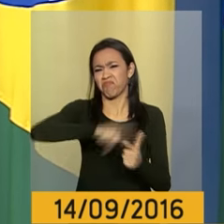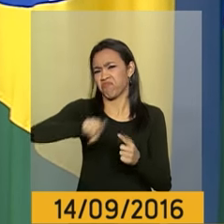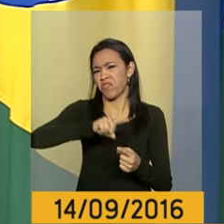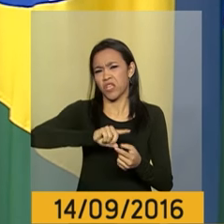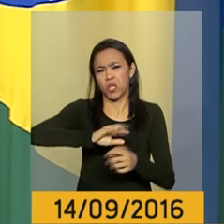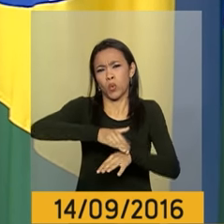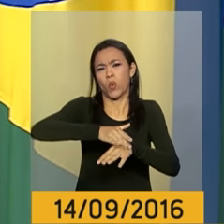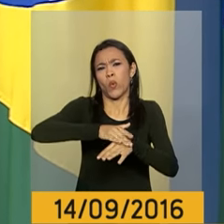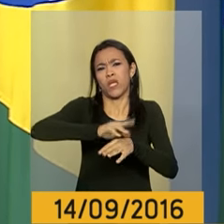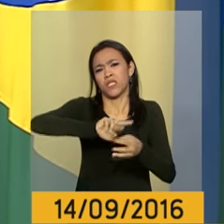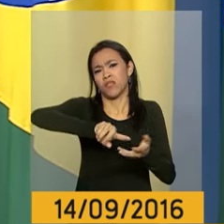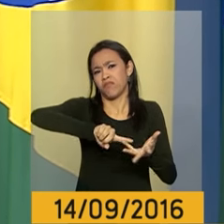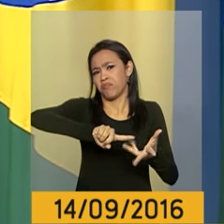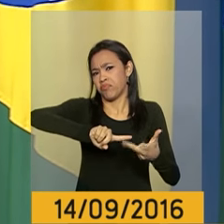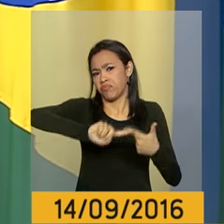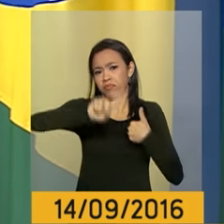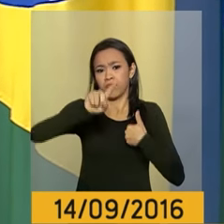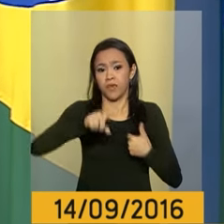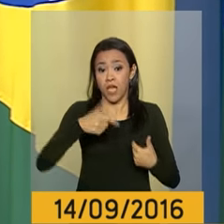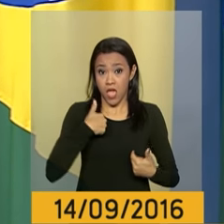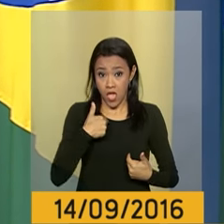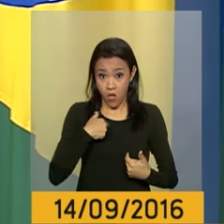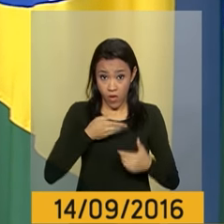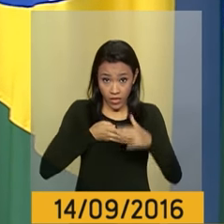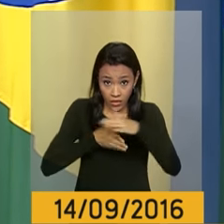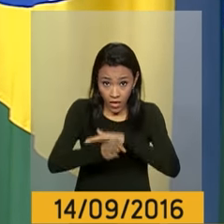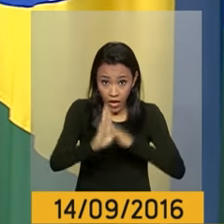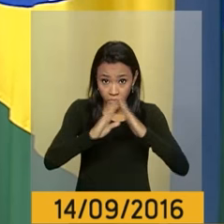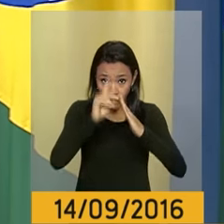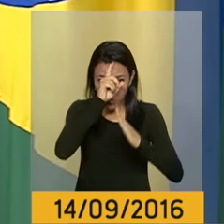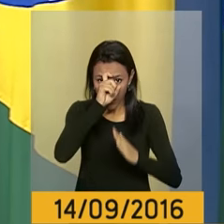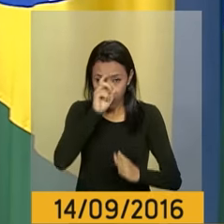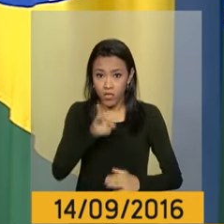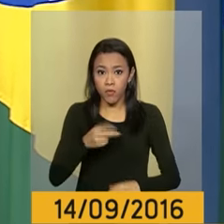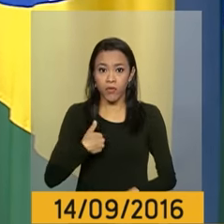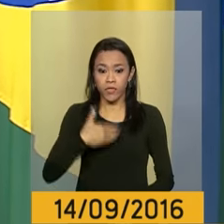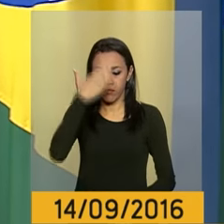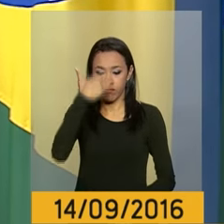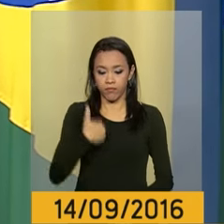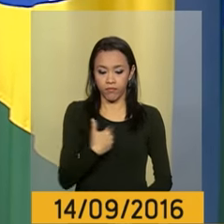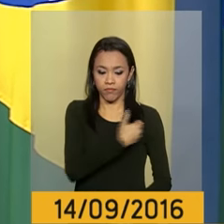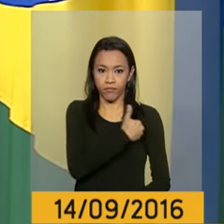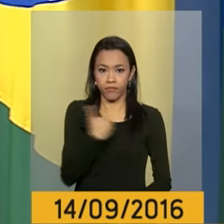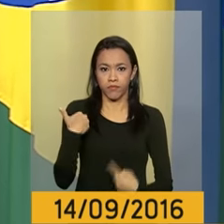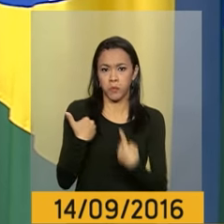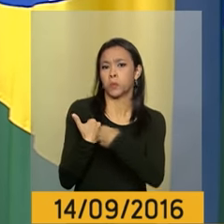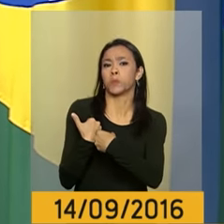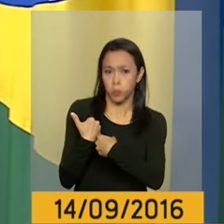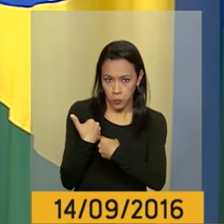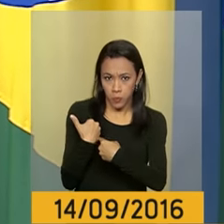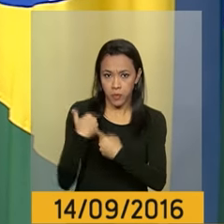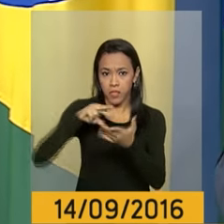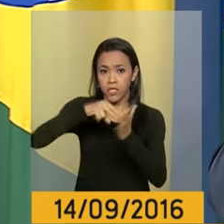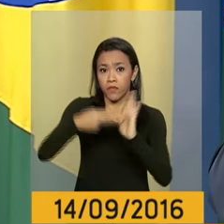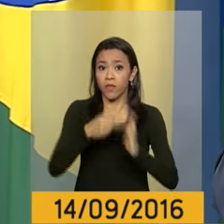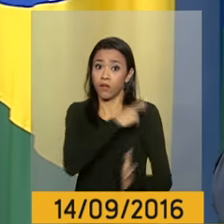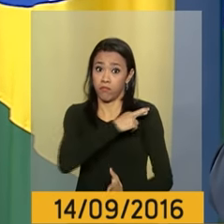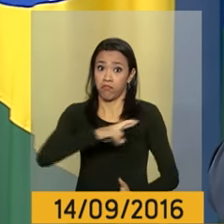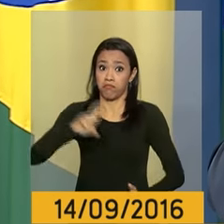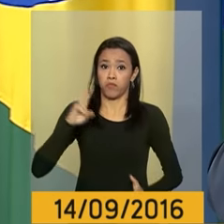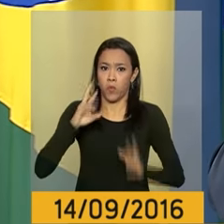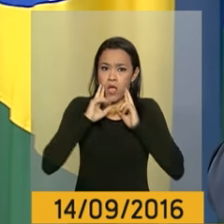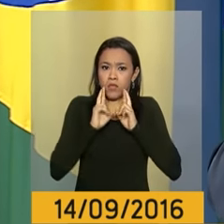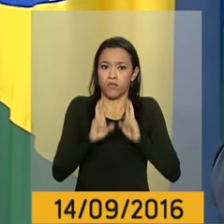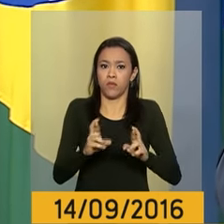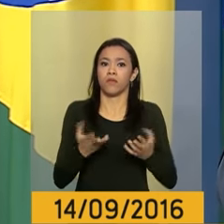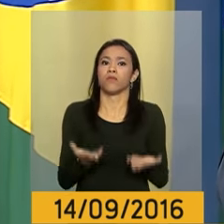que eu não entrava na Santa Casa sem fazer o sinal da cruz, porque aquilo é um ato religioso. E ao longo do tempo, senador Pedro Chaves, o